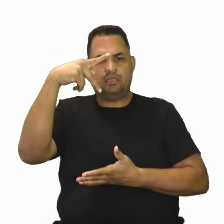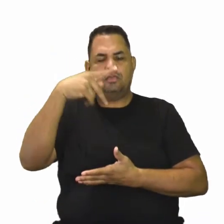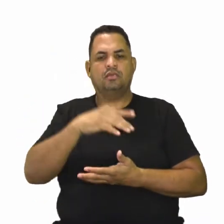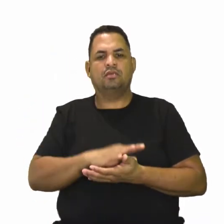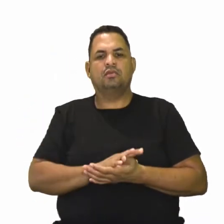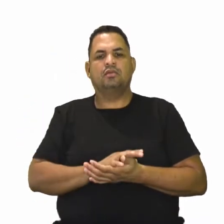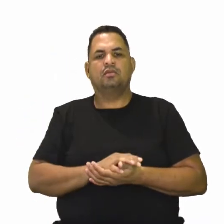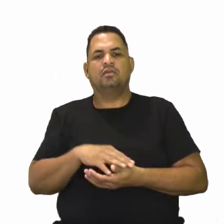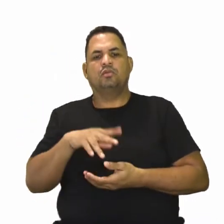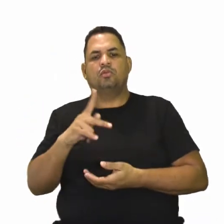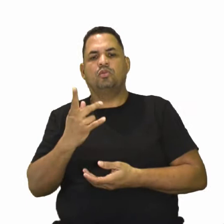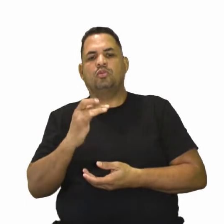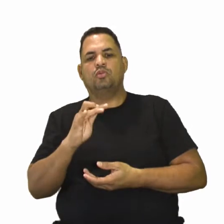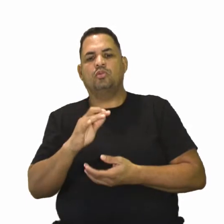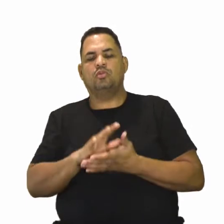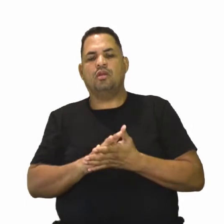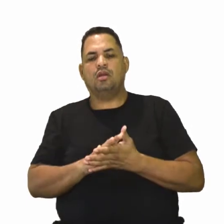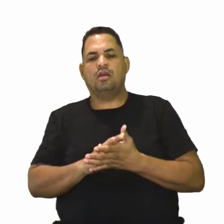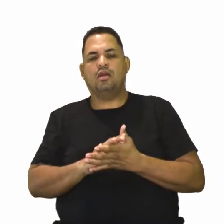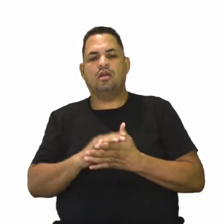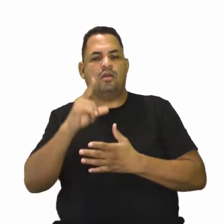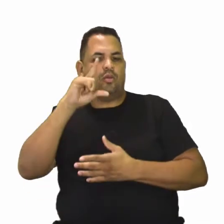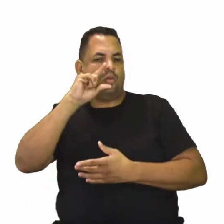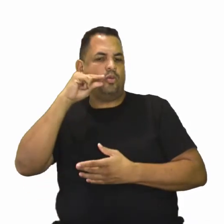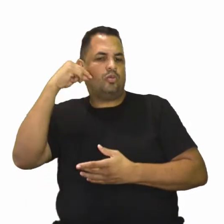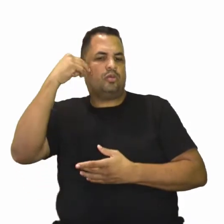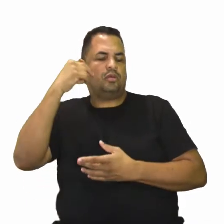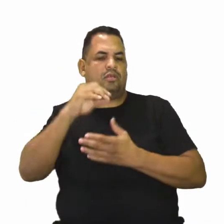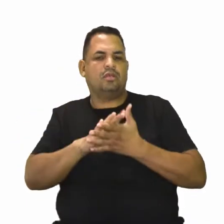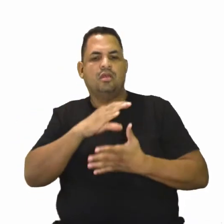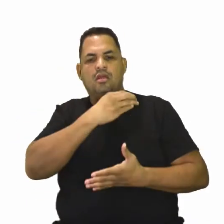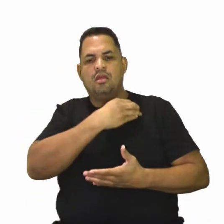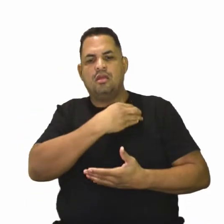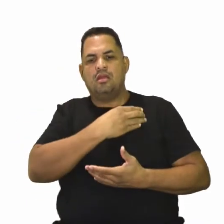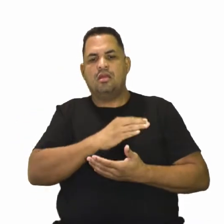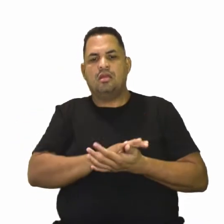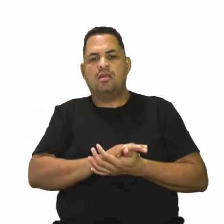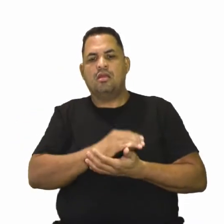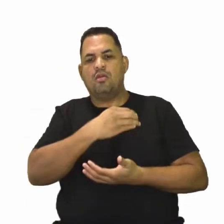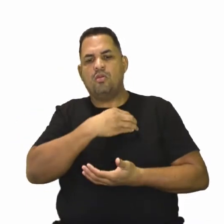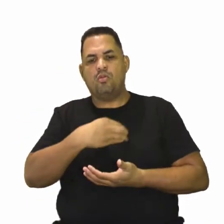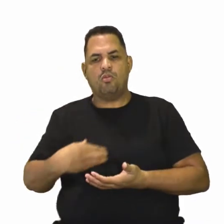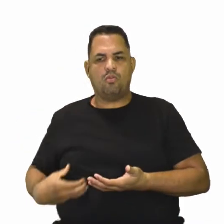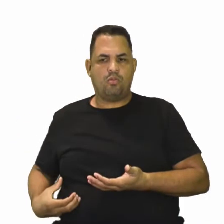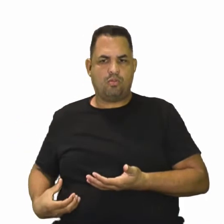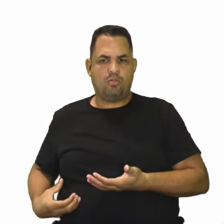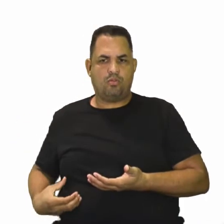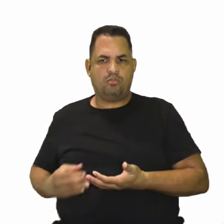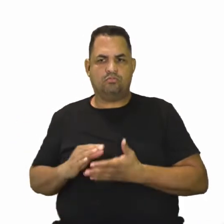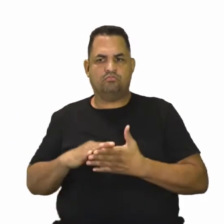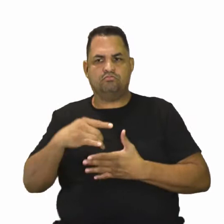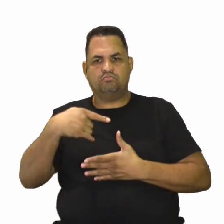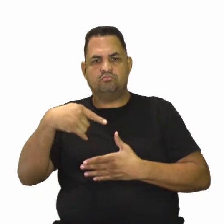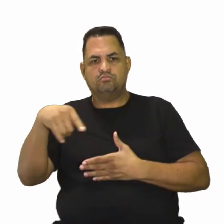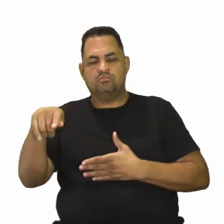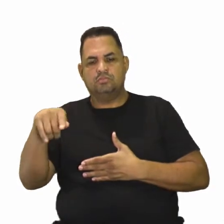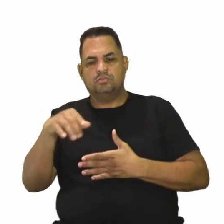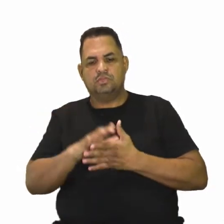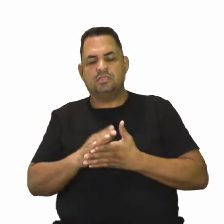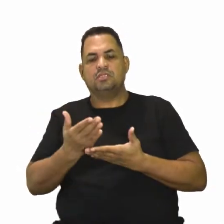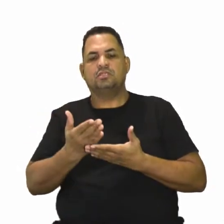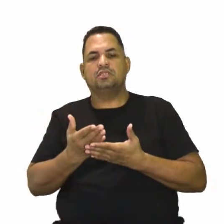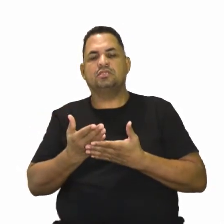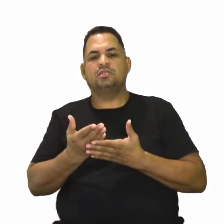a Hungria, a Romênia, esses países aqui saindo dessa